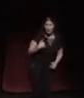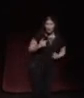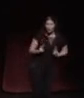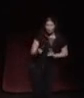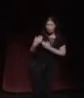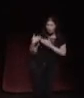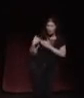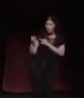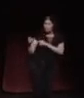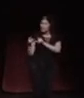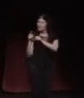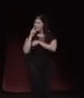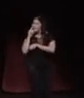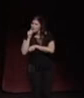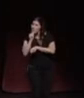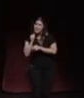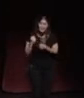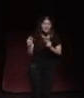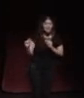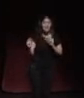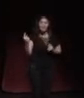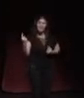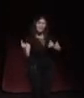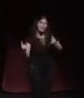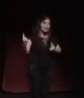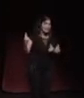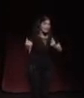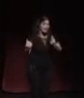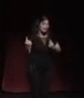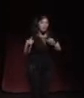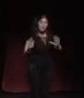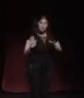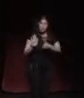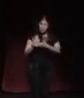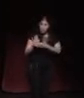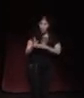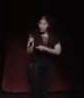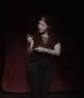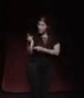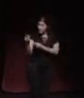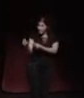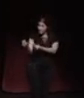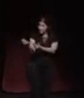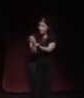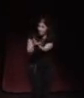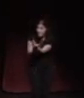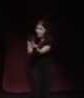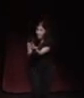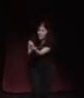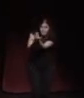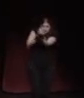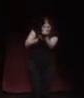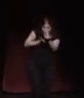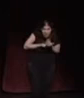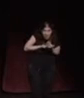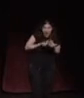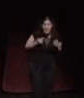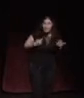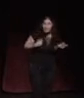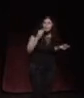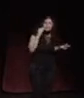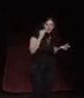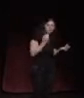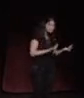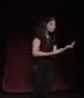que tem mais apego? E às vezes eu proponho o pai que ele me dê o bebê para eu começar a fazer, para naná-lo,